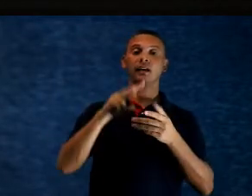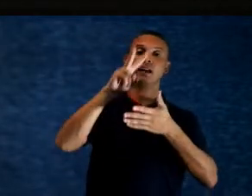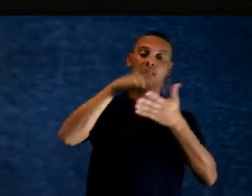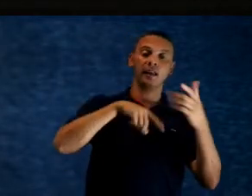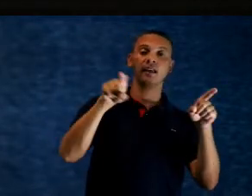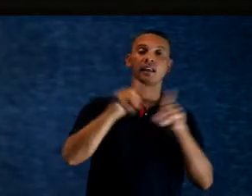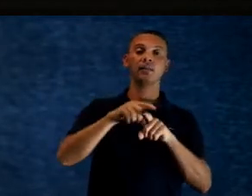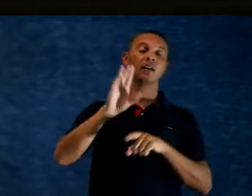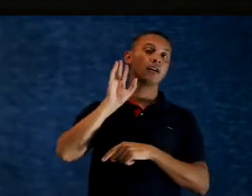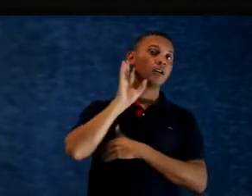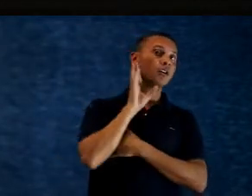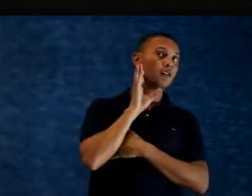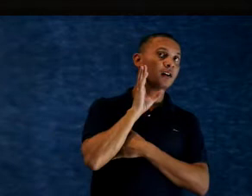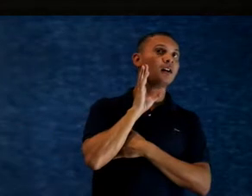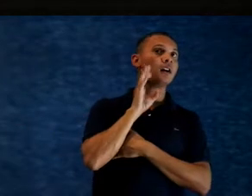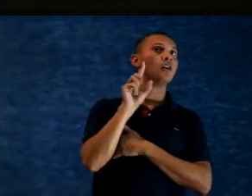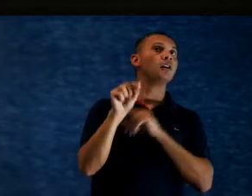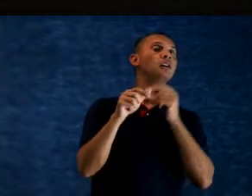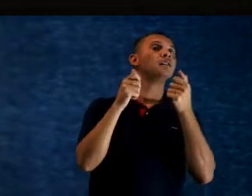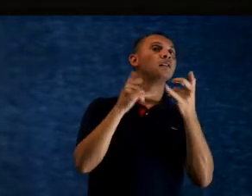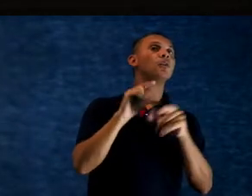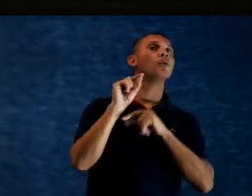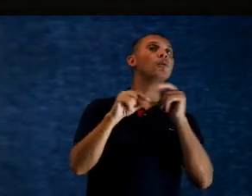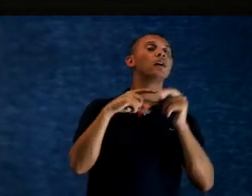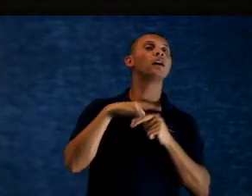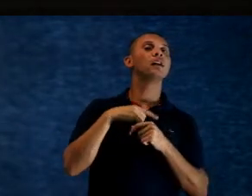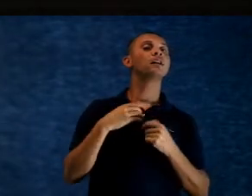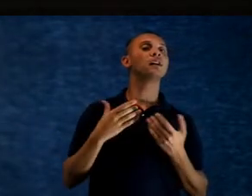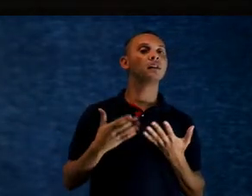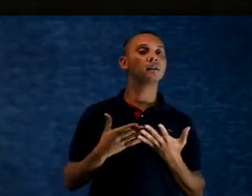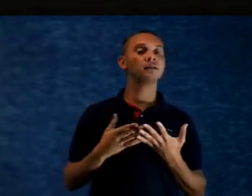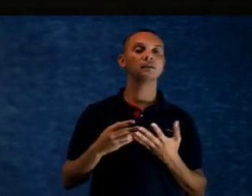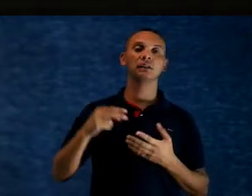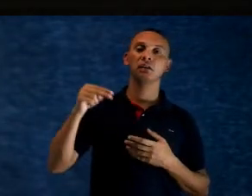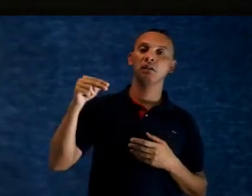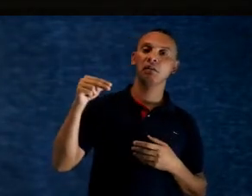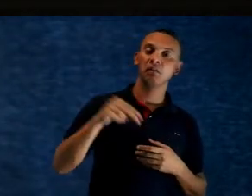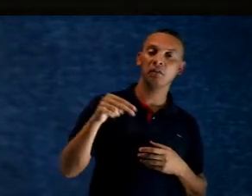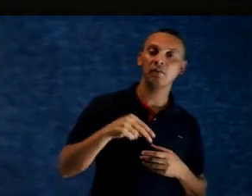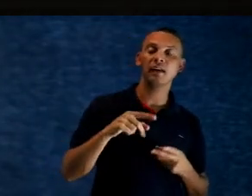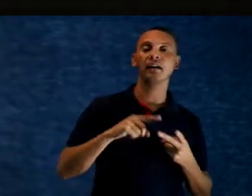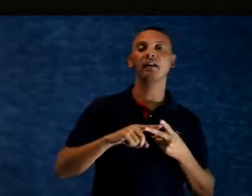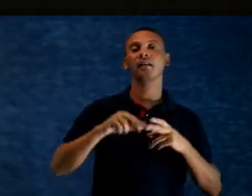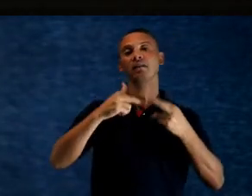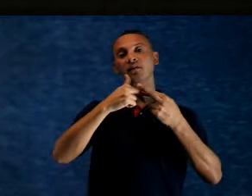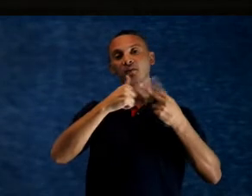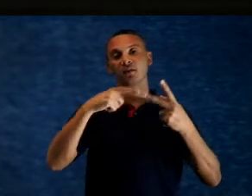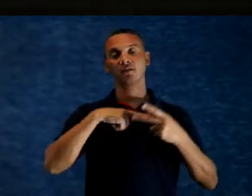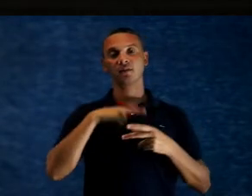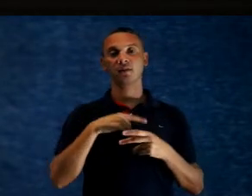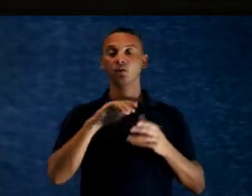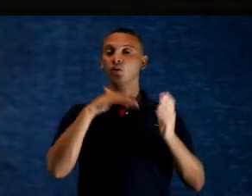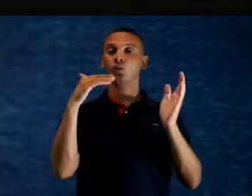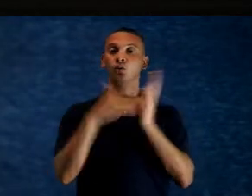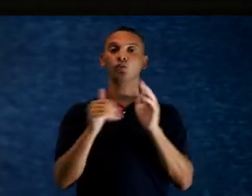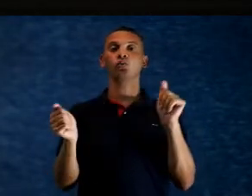junta a grandeza humana dela, né? Ela foi uma mulher à frente do seu tempo,